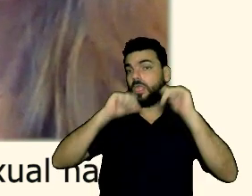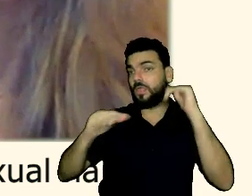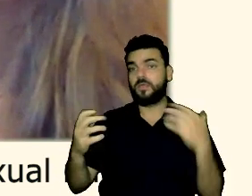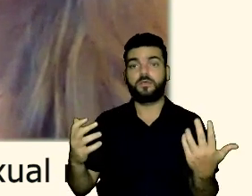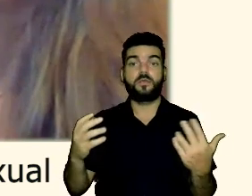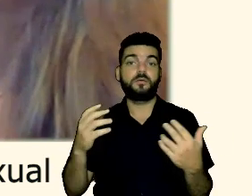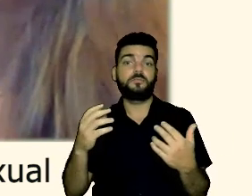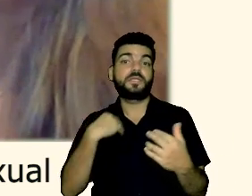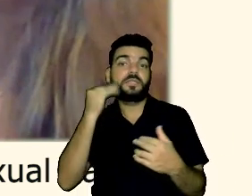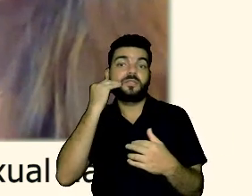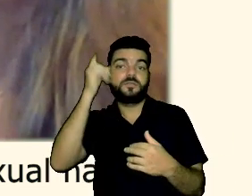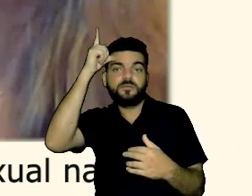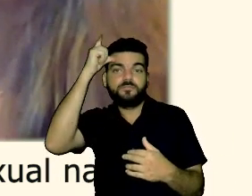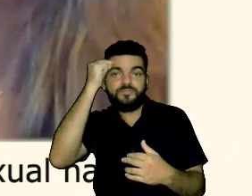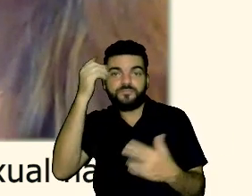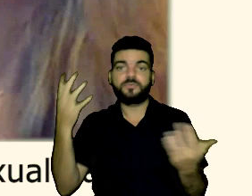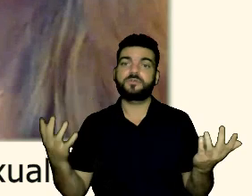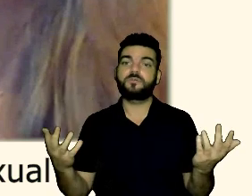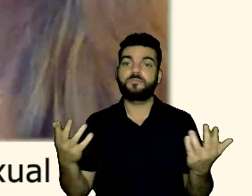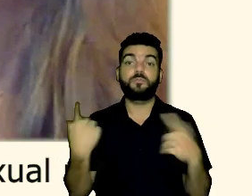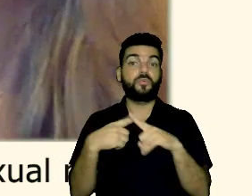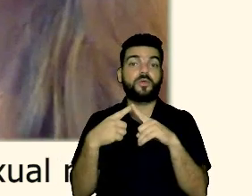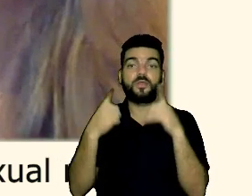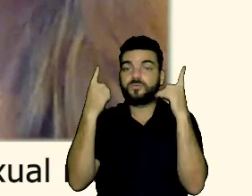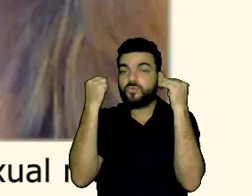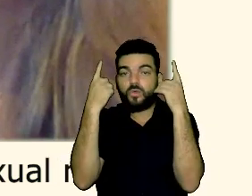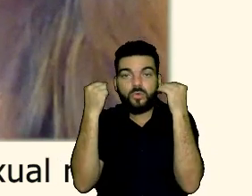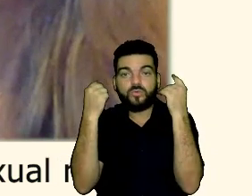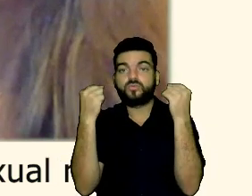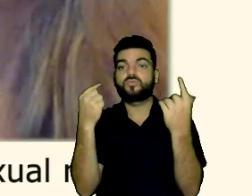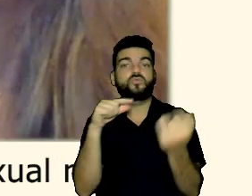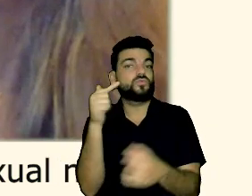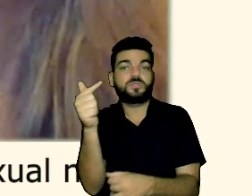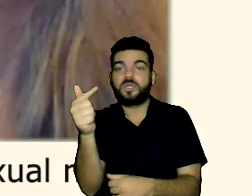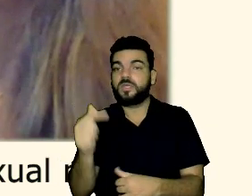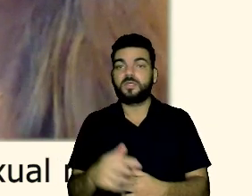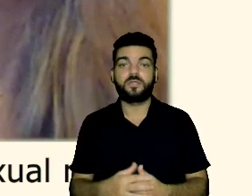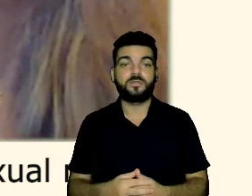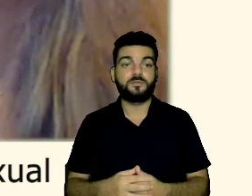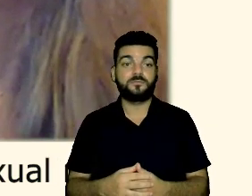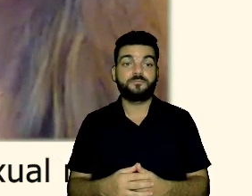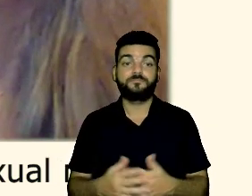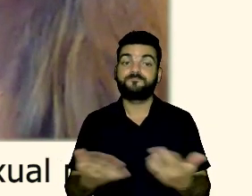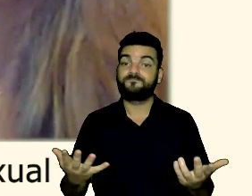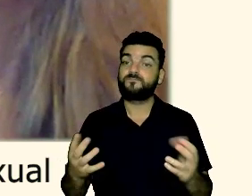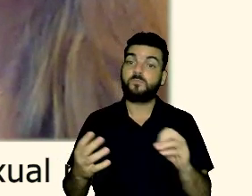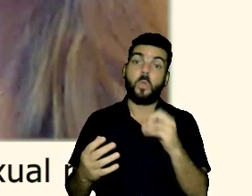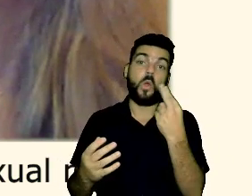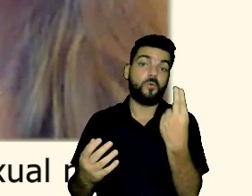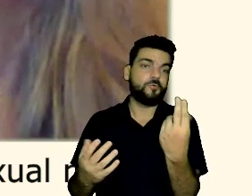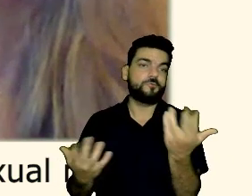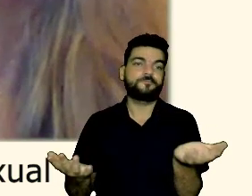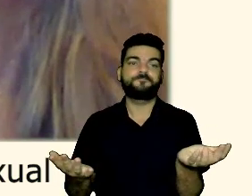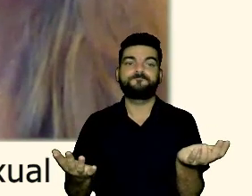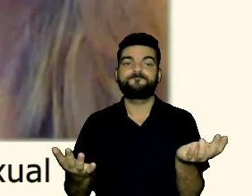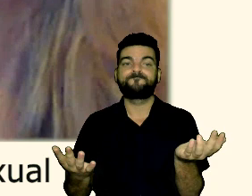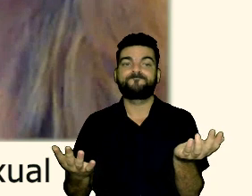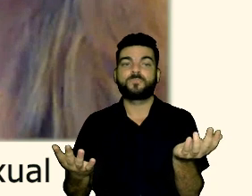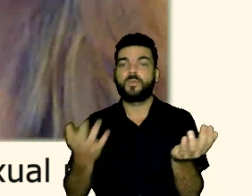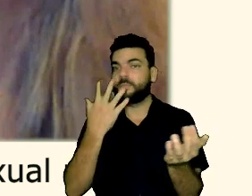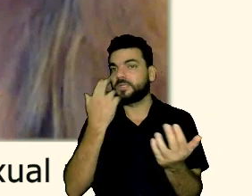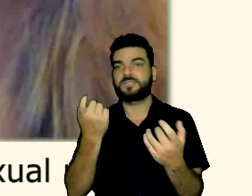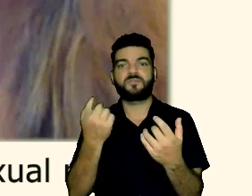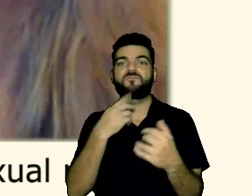da bebida, muitas vezes, até para atenuar os distúrbios de sono que pode acontecer, assim